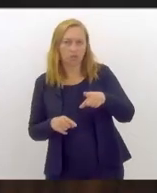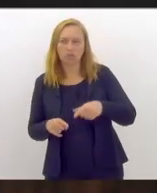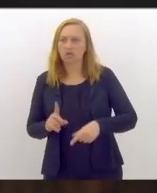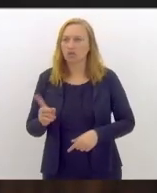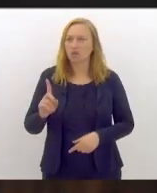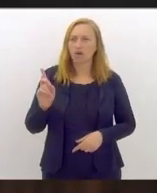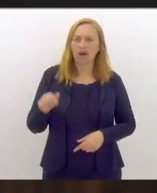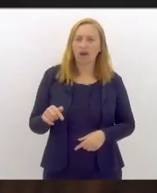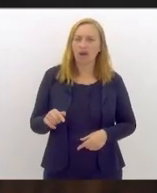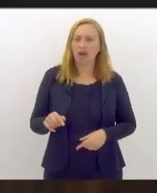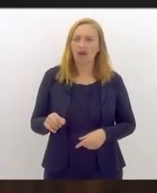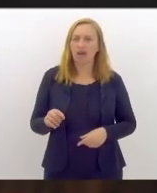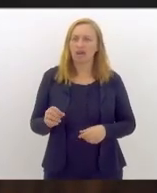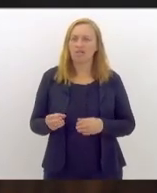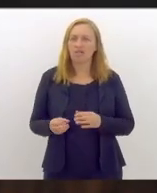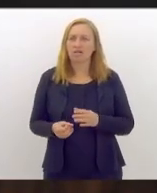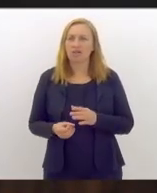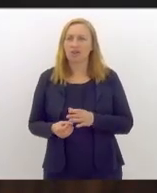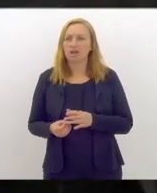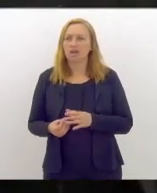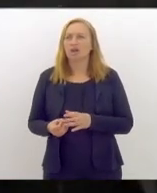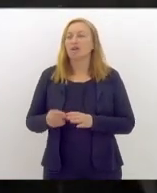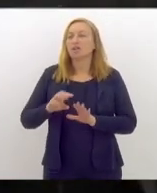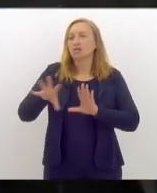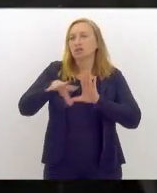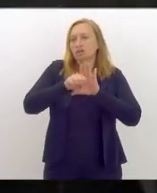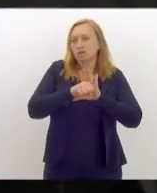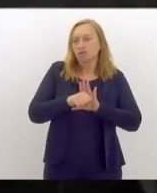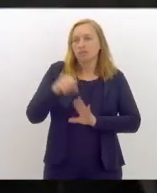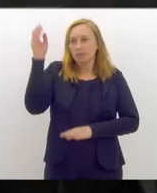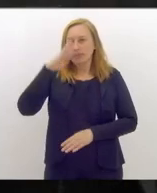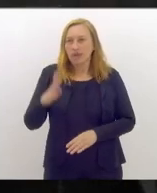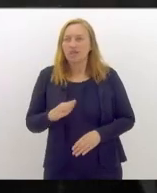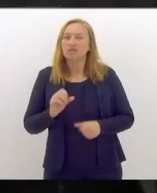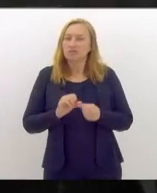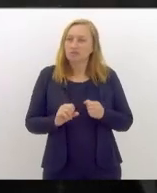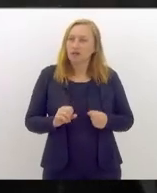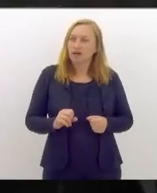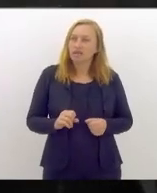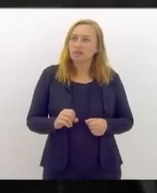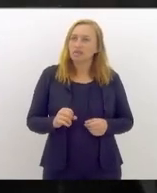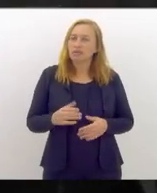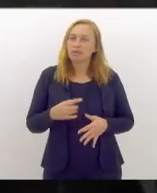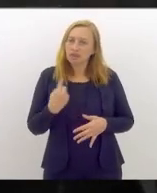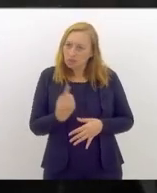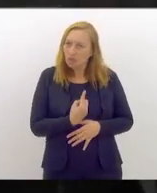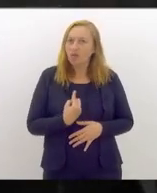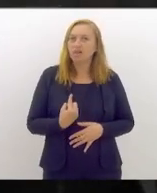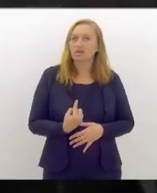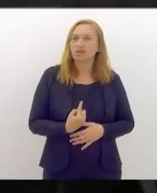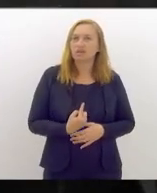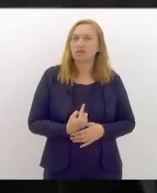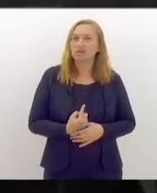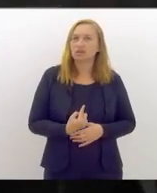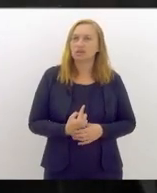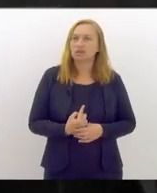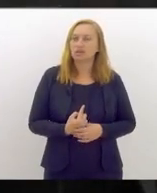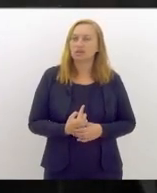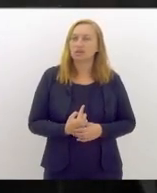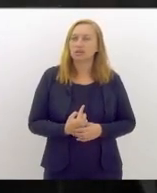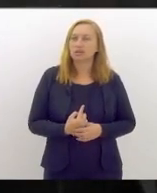é para assim tipo aí no nosso audiovisual brasileiro assim tipo a gente faz para a gente mesmo assim tipo é